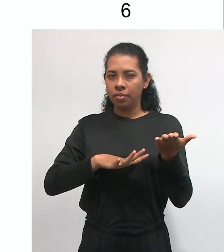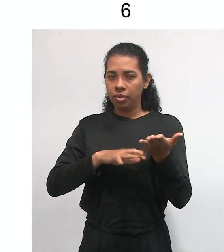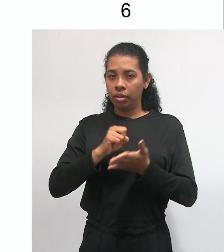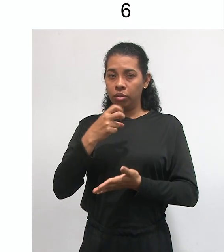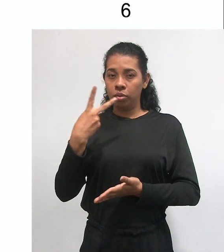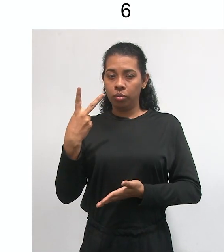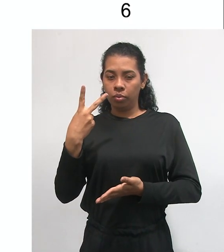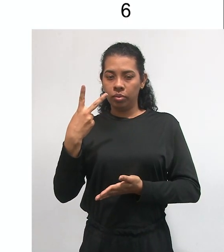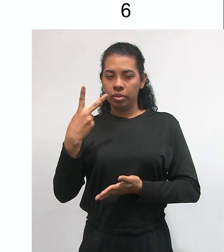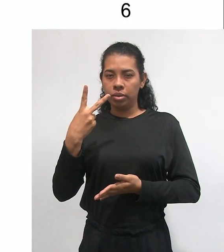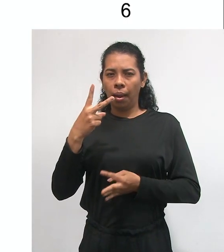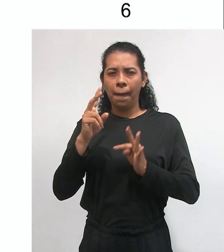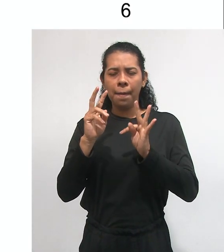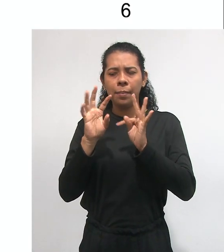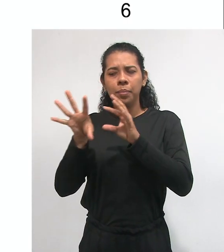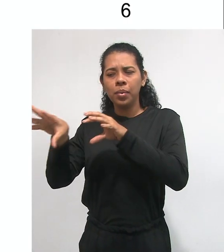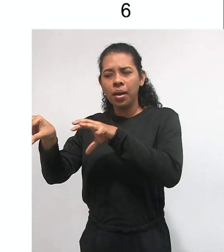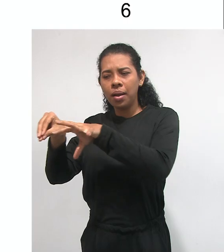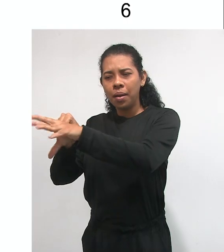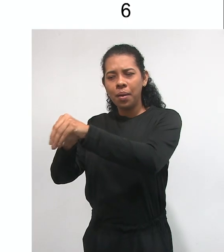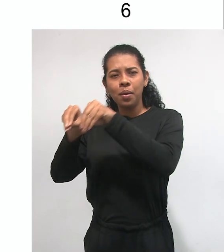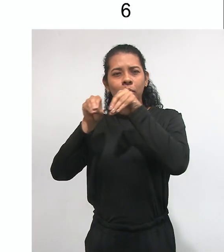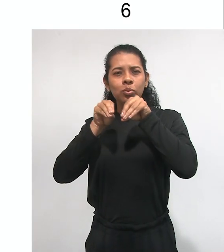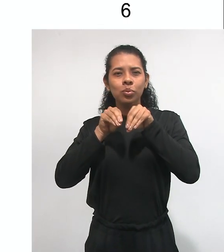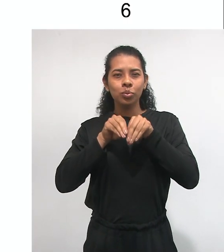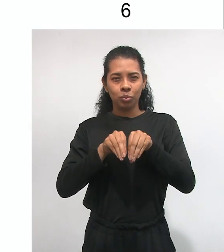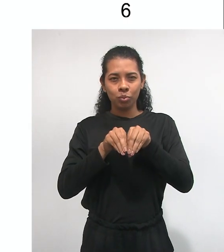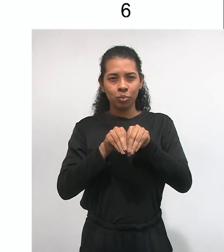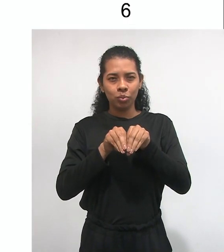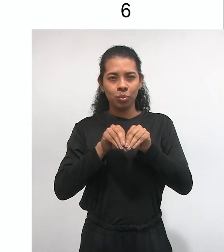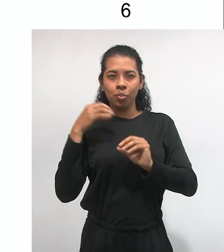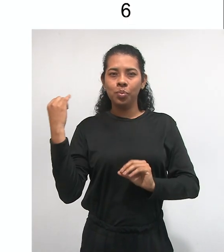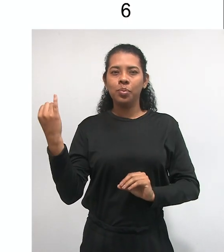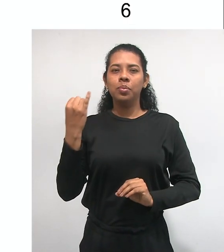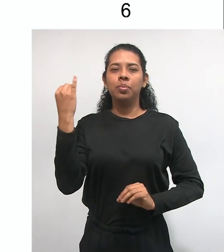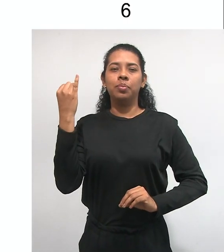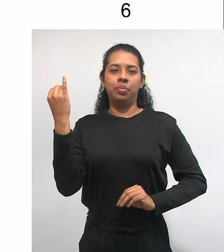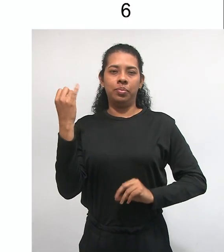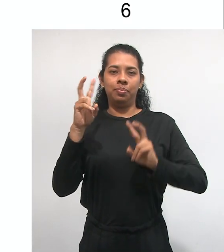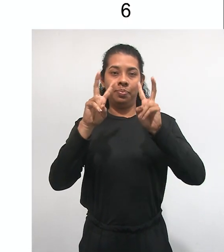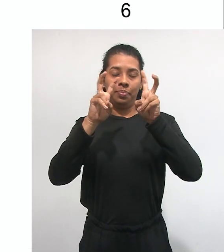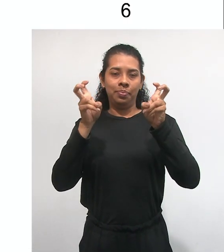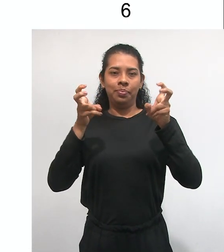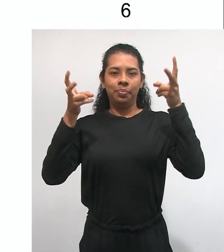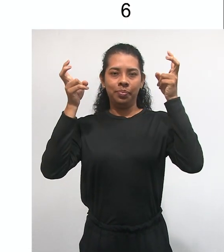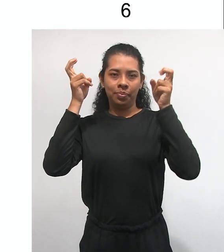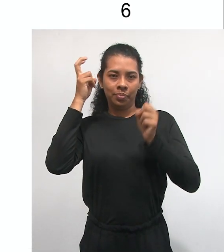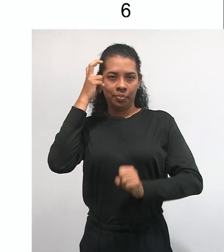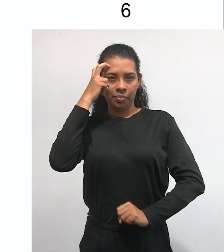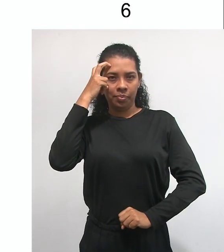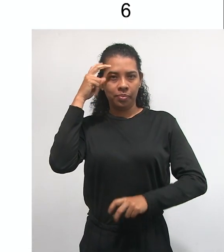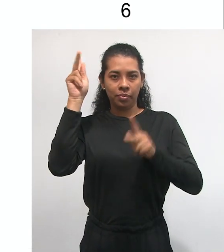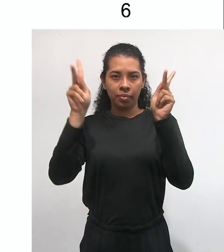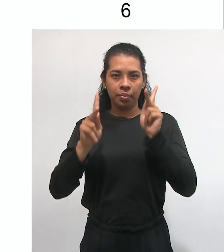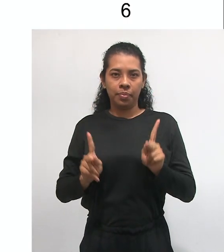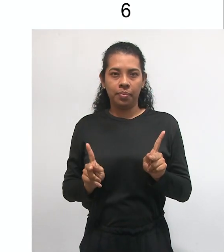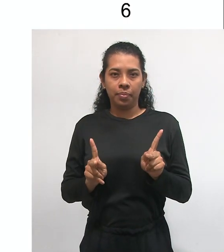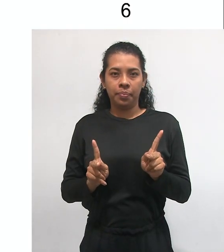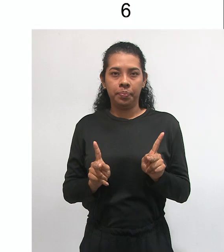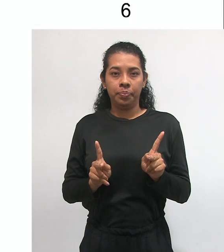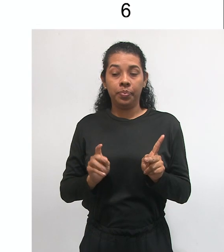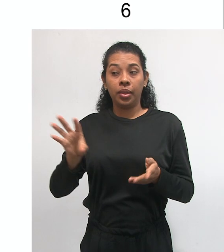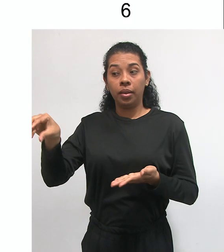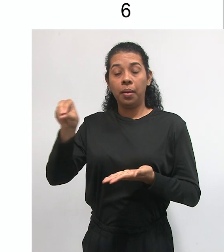mais importantes relacionados à temática geral de cultura de paz, de no mínimo 12